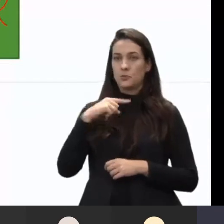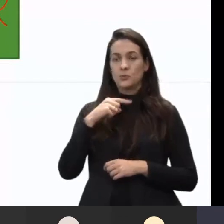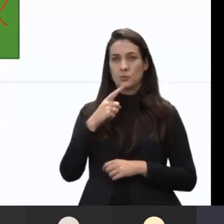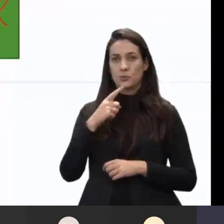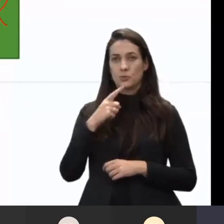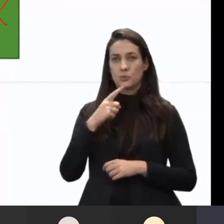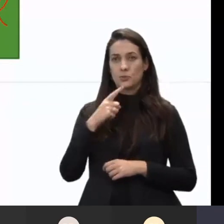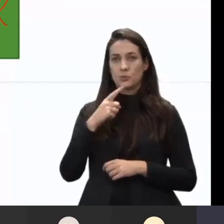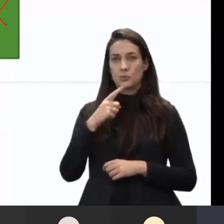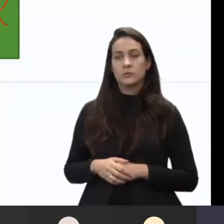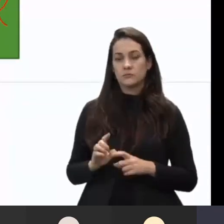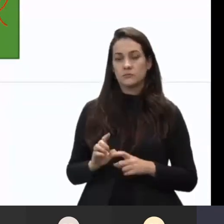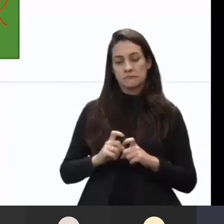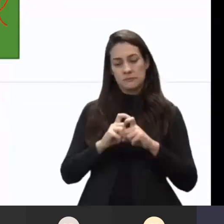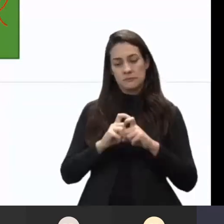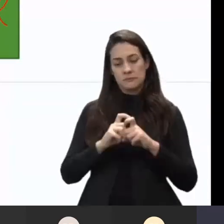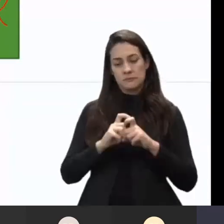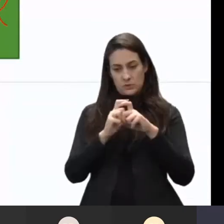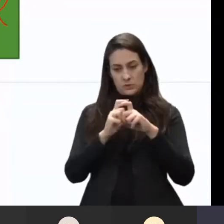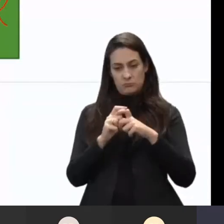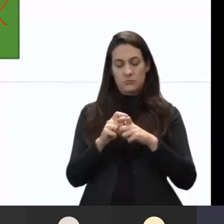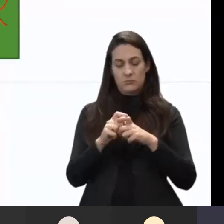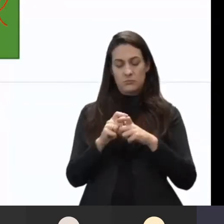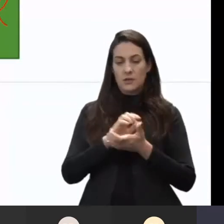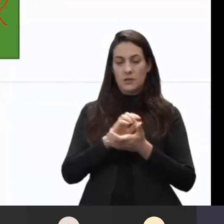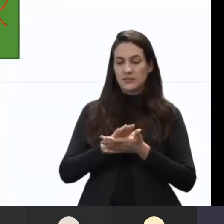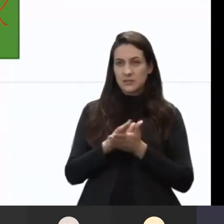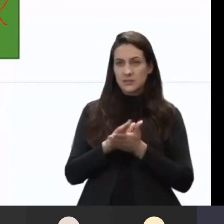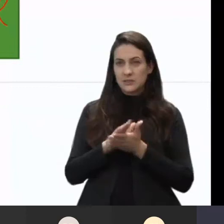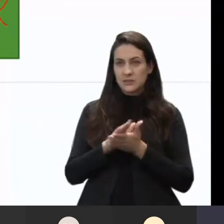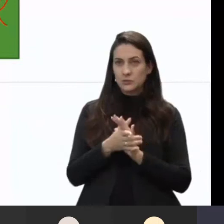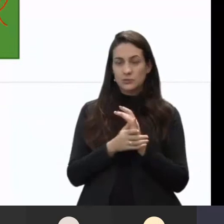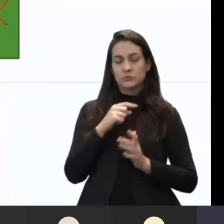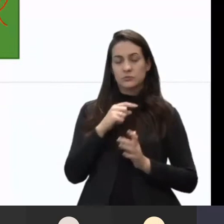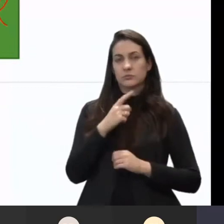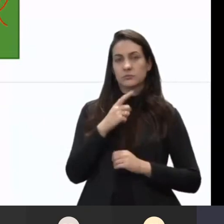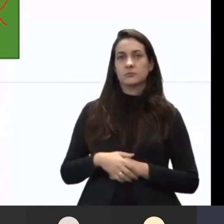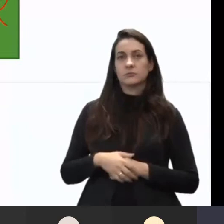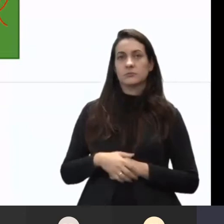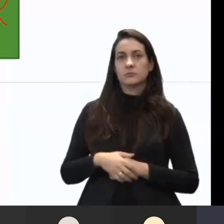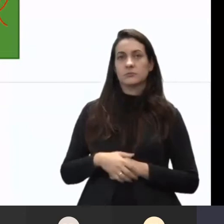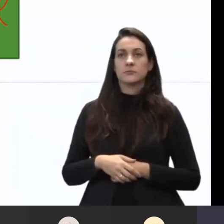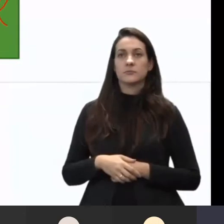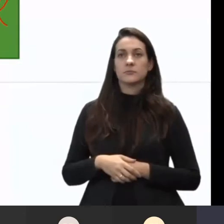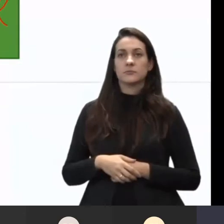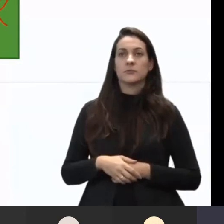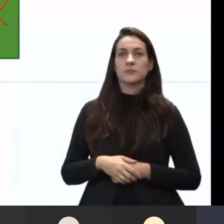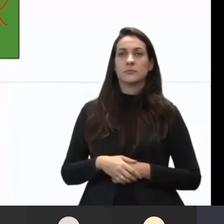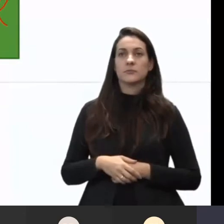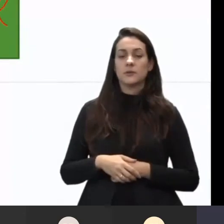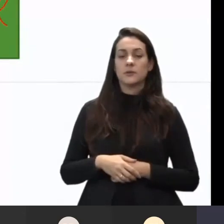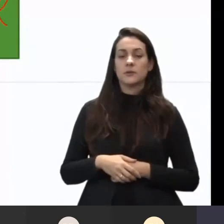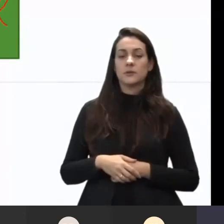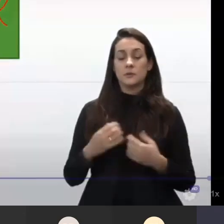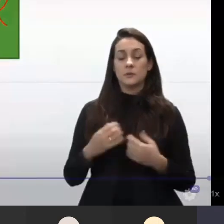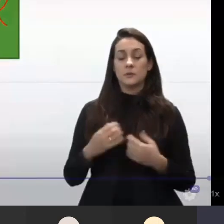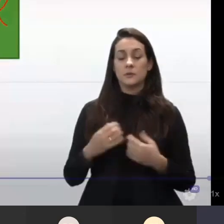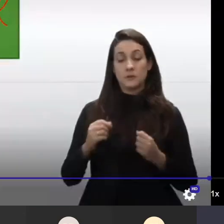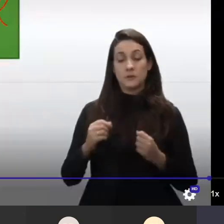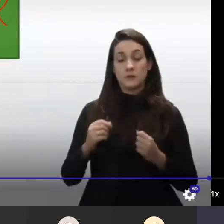dos micro-organismos através da esfregação. Então, ele vai remover os micro-organismos como? Na lavagem das mãos, porque